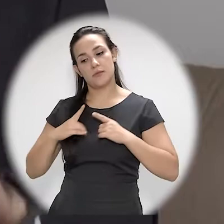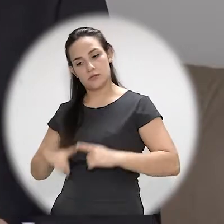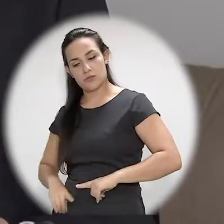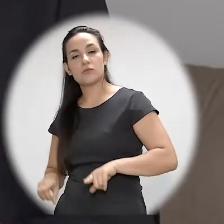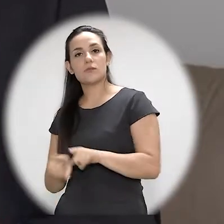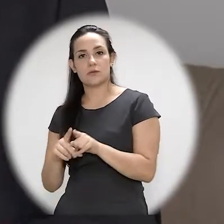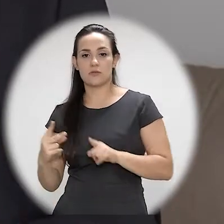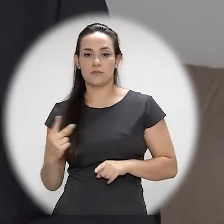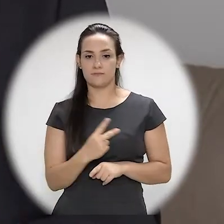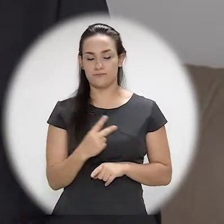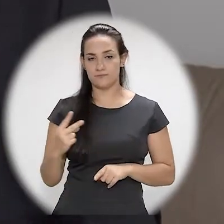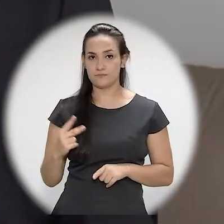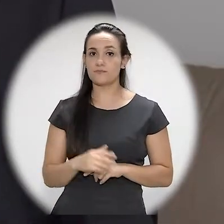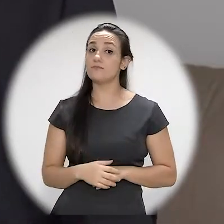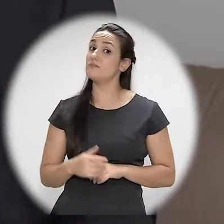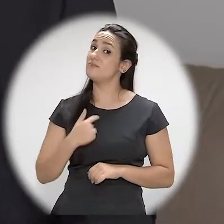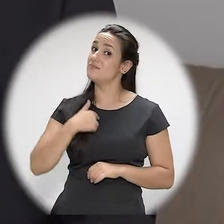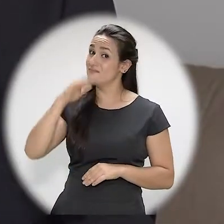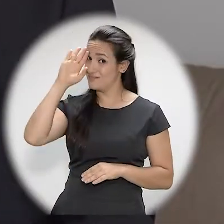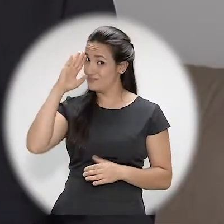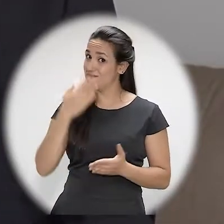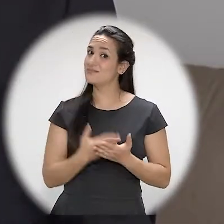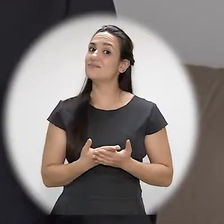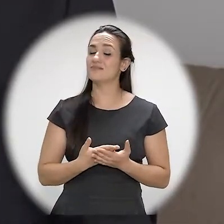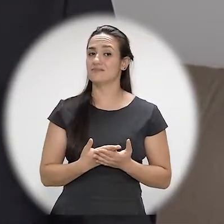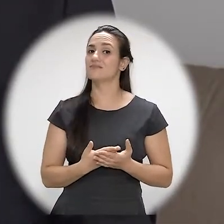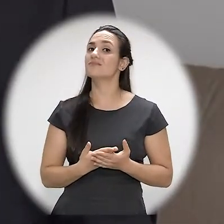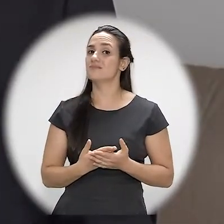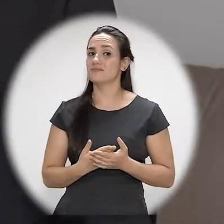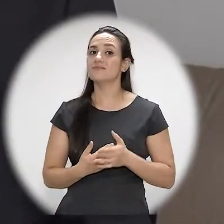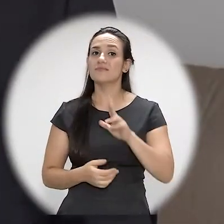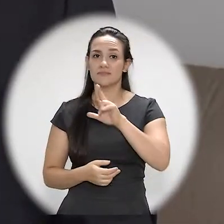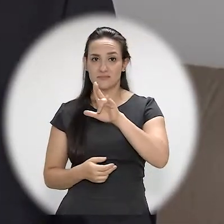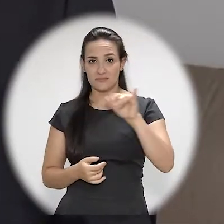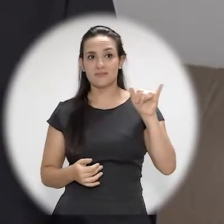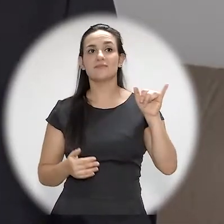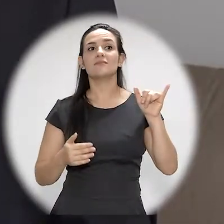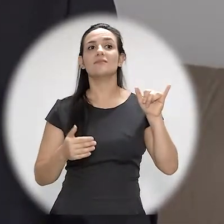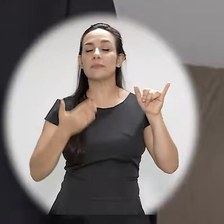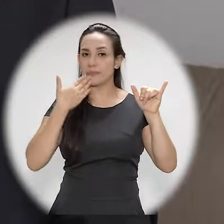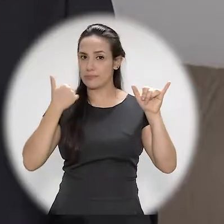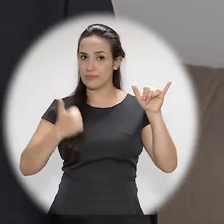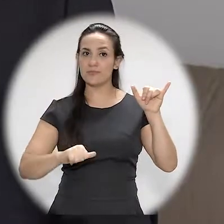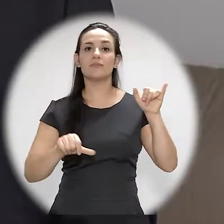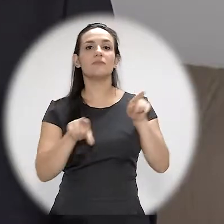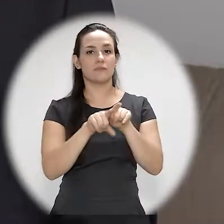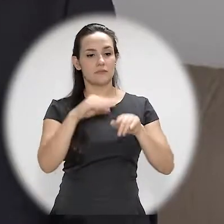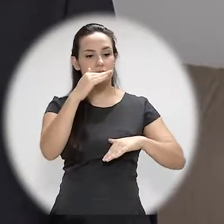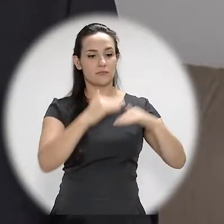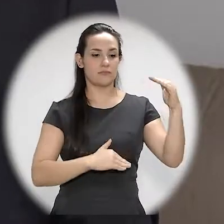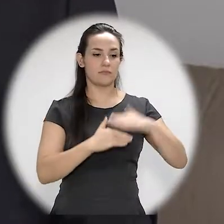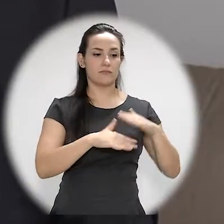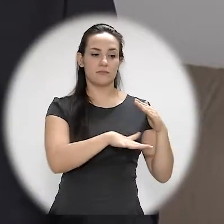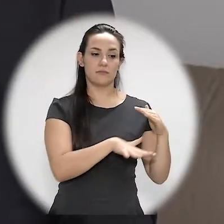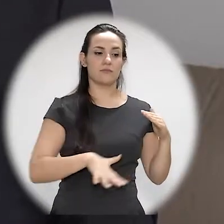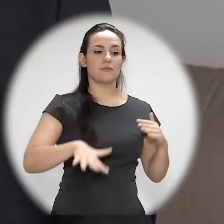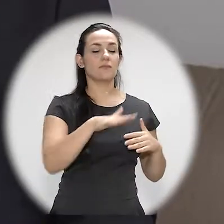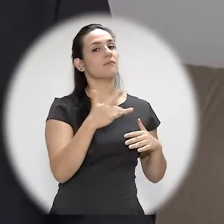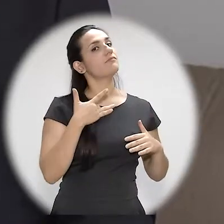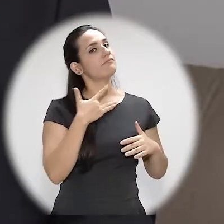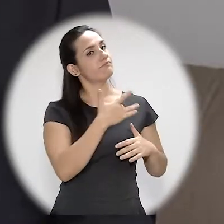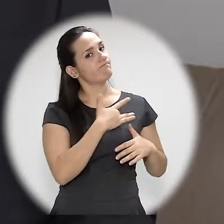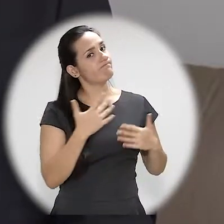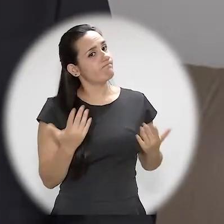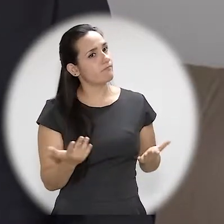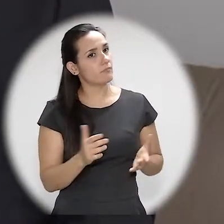Isso é fato. A gente acredita que também vamos ter um aumento desses quadros entre os